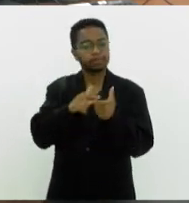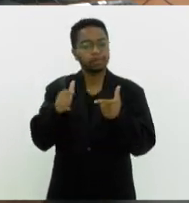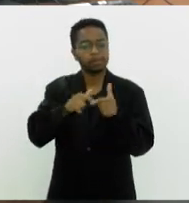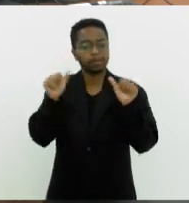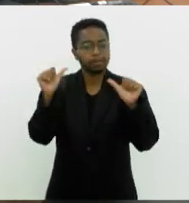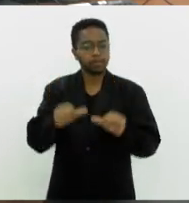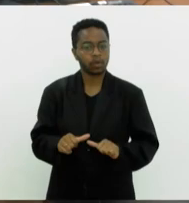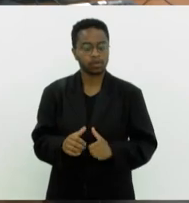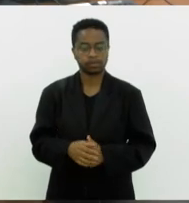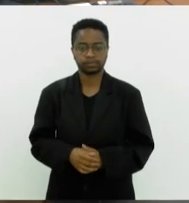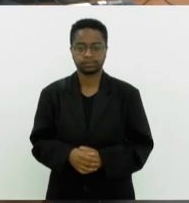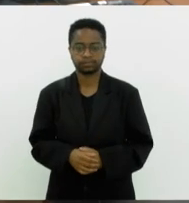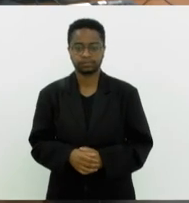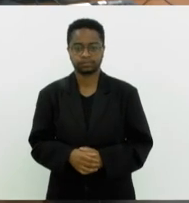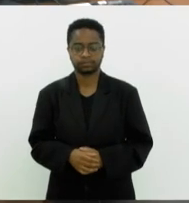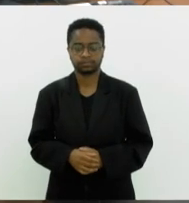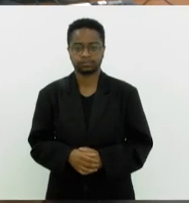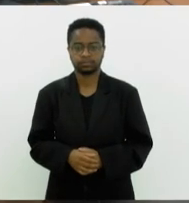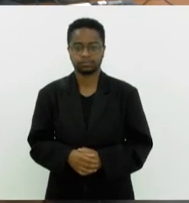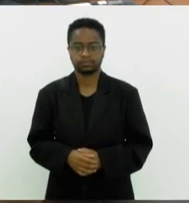rins?